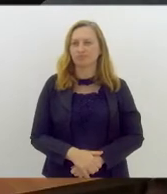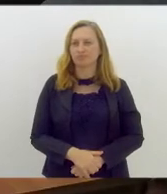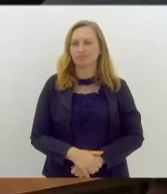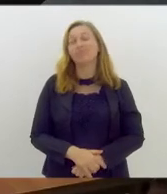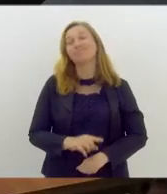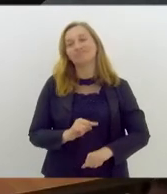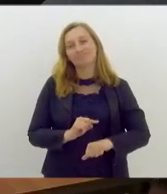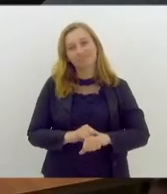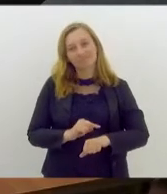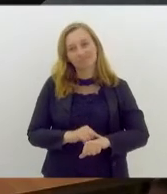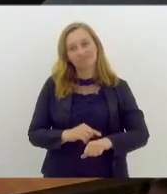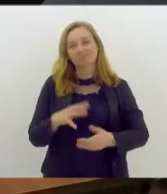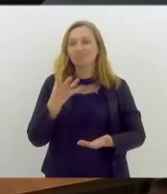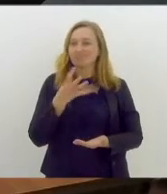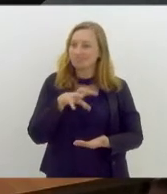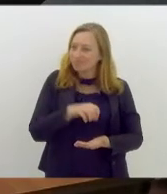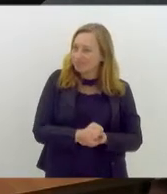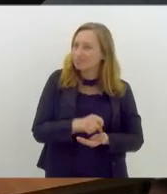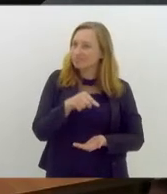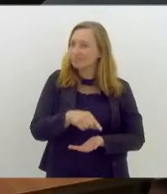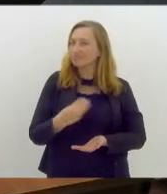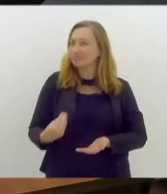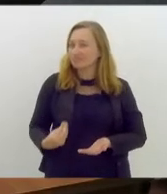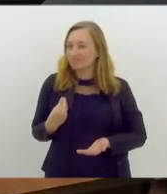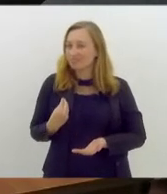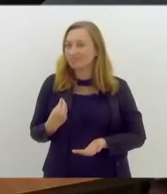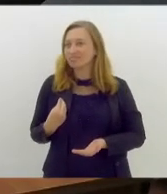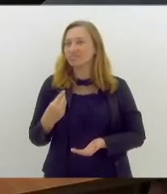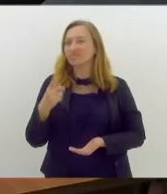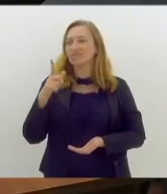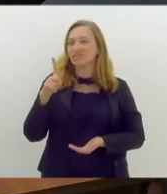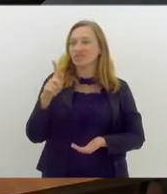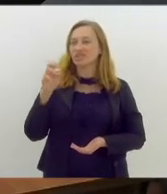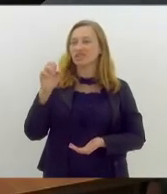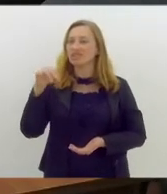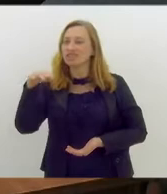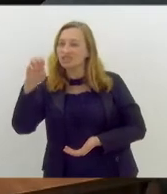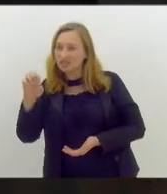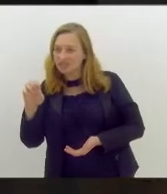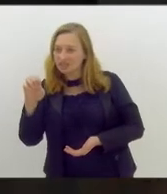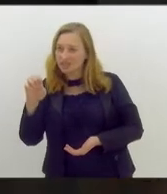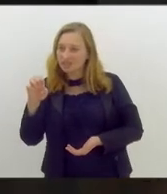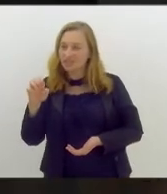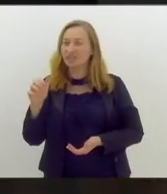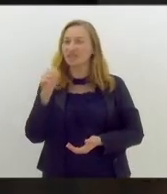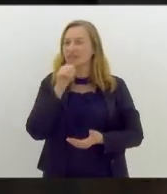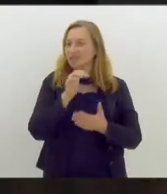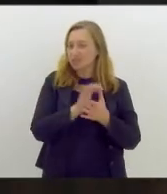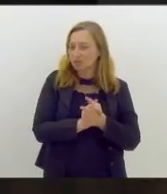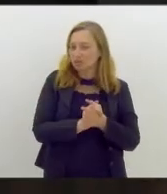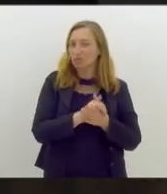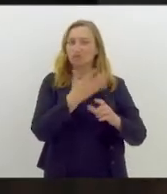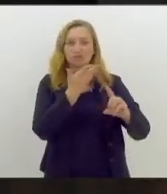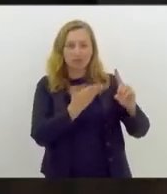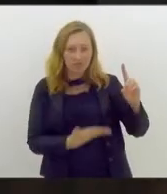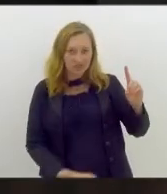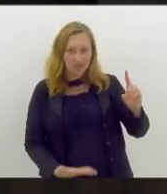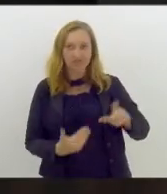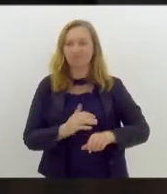Nesse momento, quero registrar aqui a presença de Giane Luza Zimmer, esposa do nosso